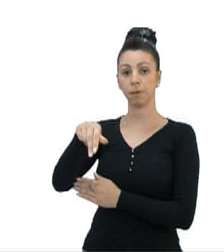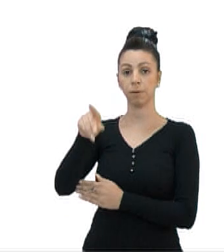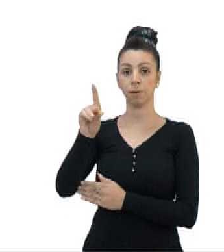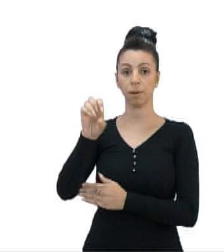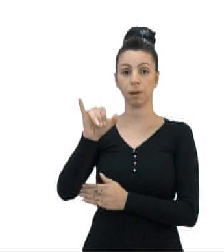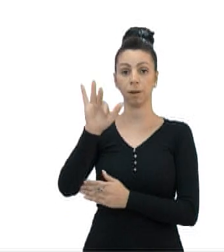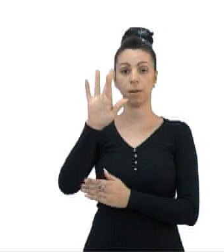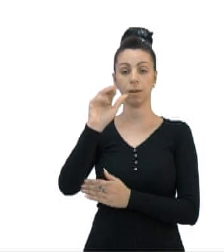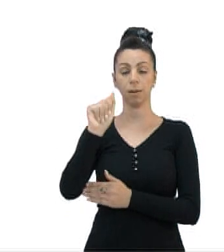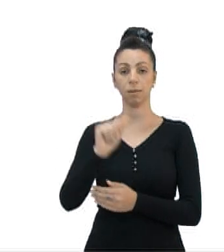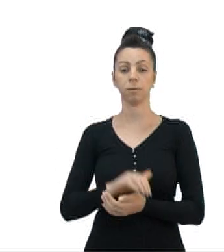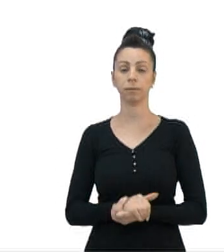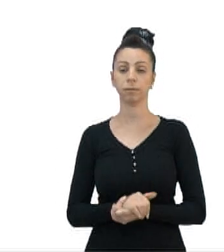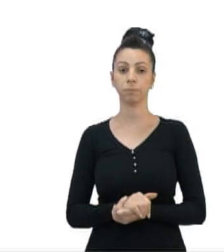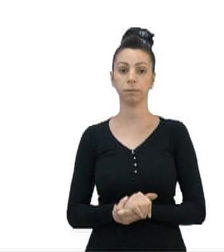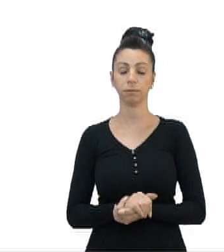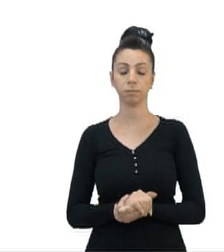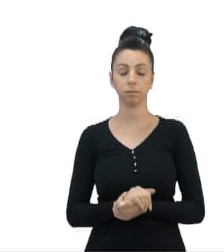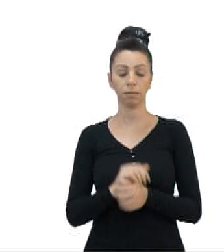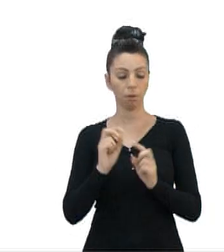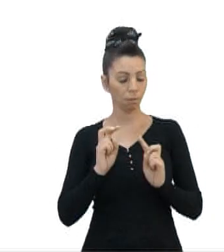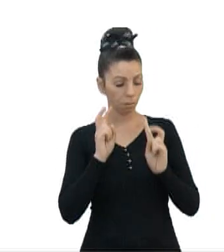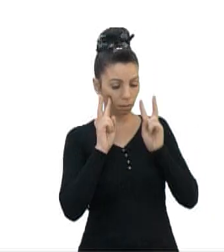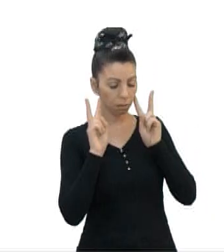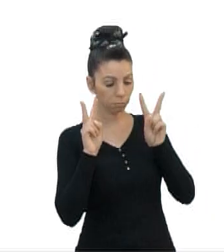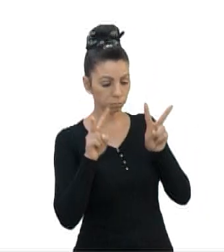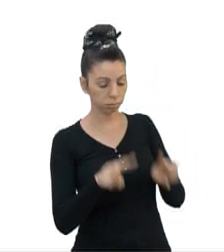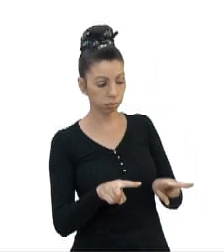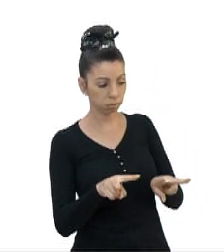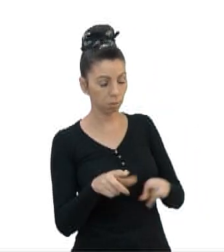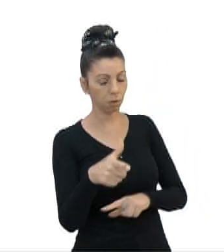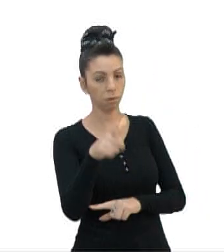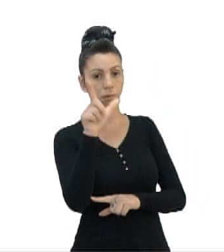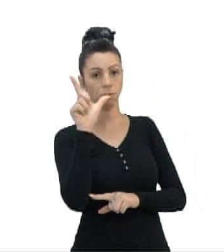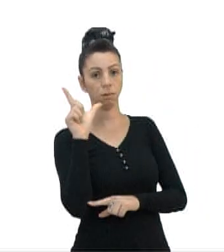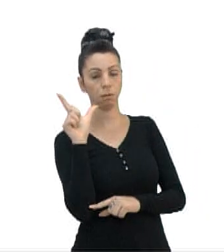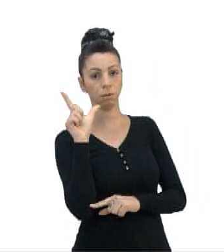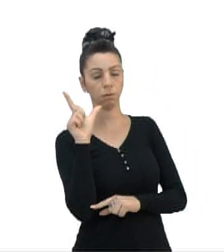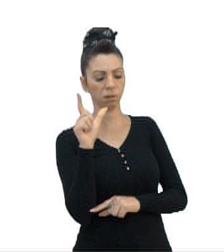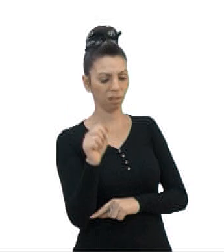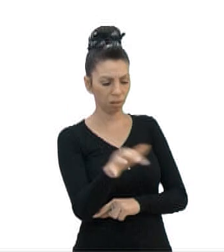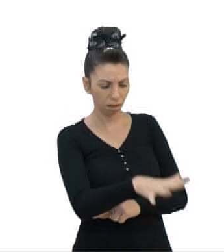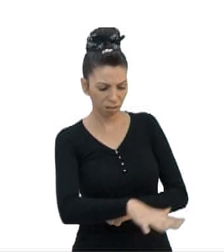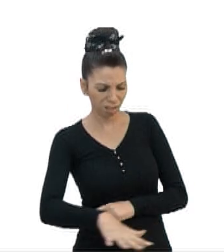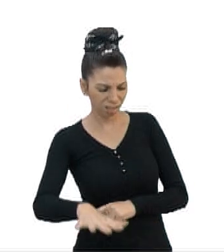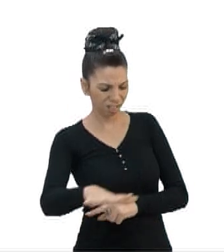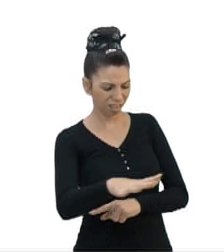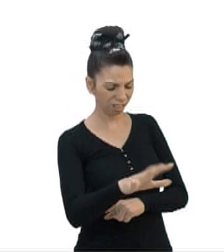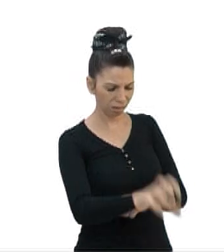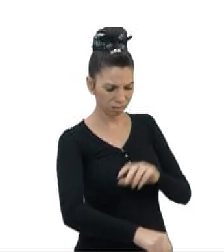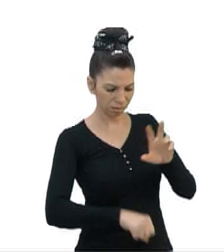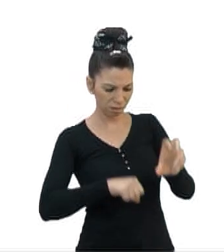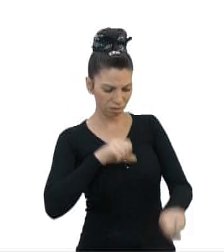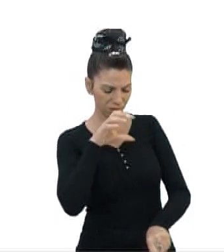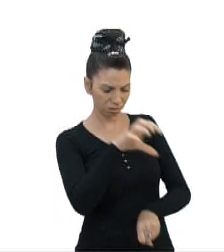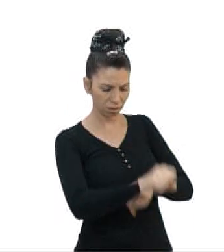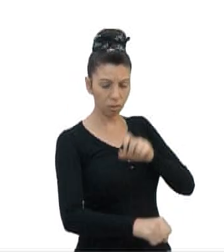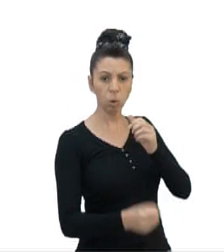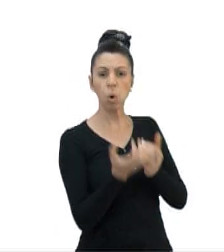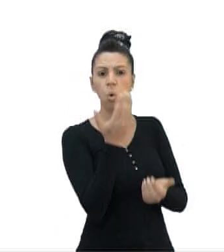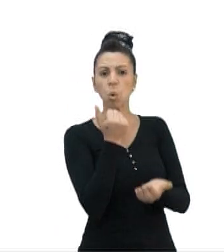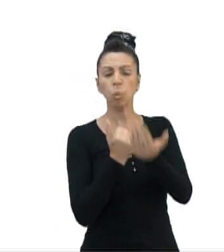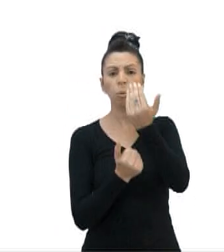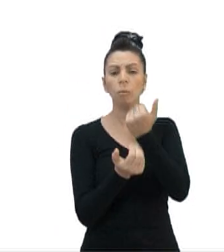ler. Vi ontem um bicho na imundície do pátio, catando comida entre os